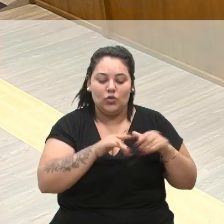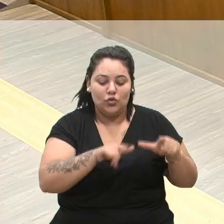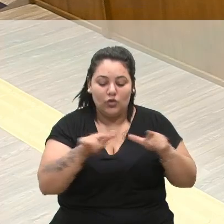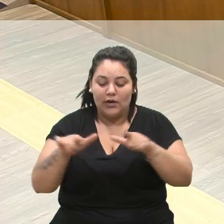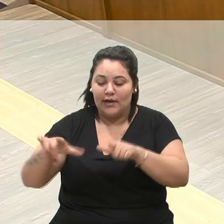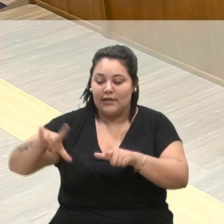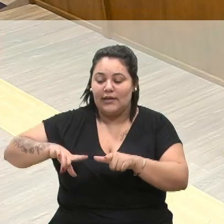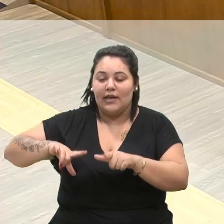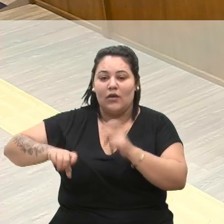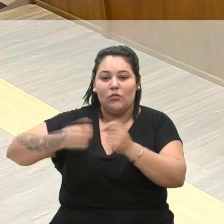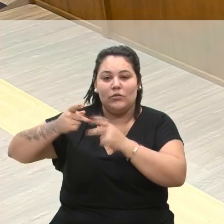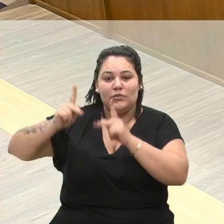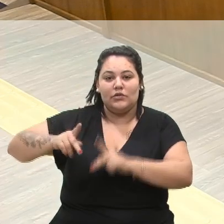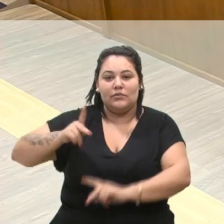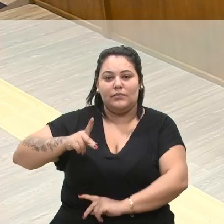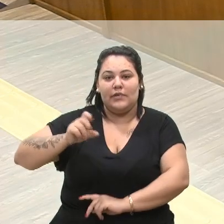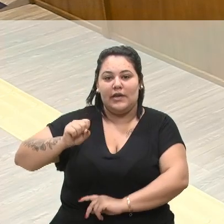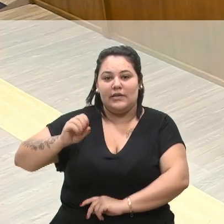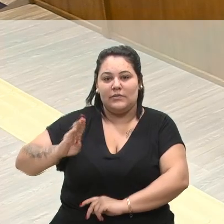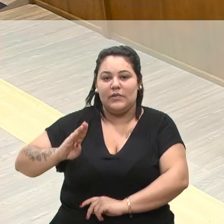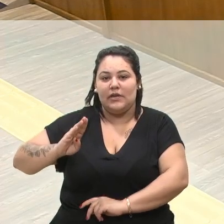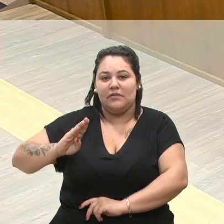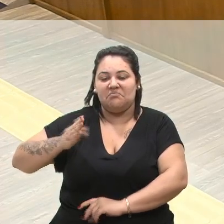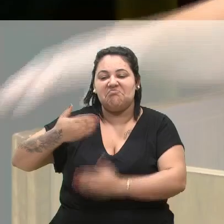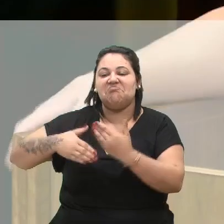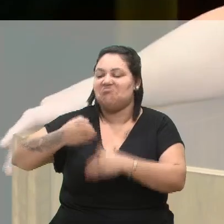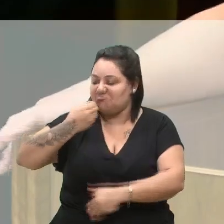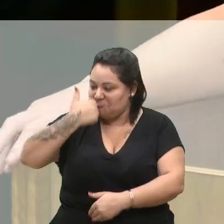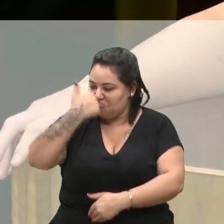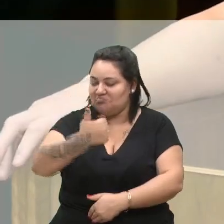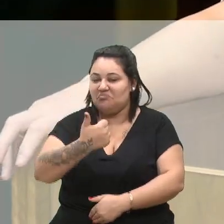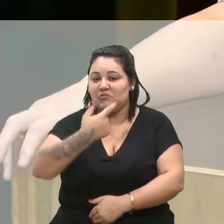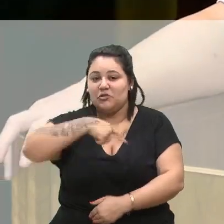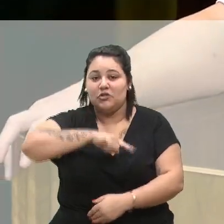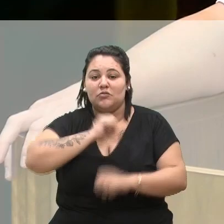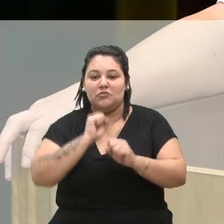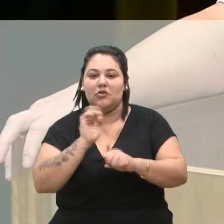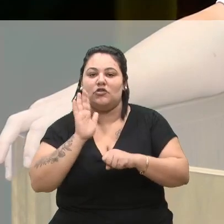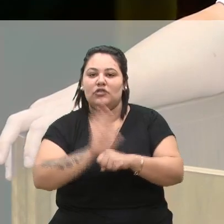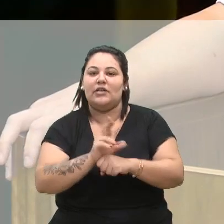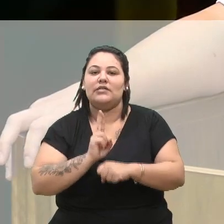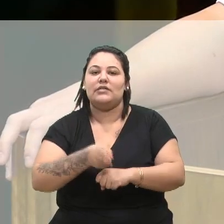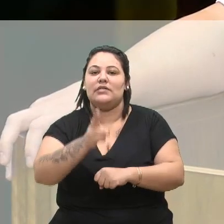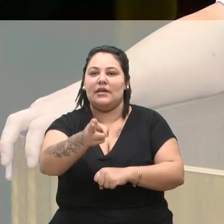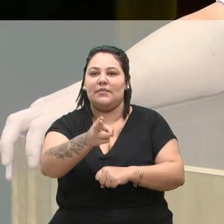do PSB, as coisas estão funcionando. Que a gente possa ajudar